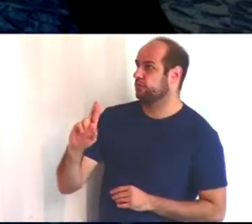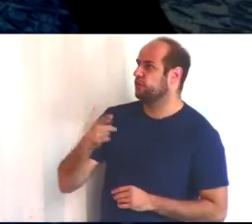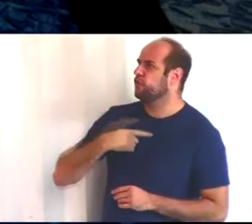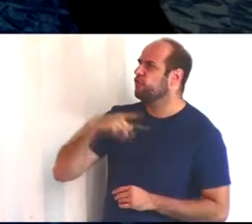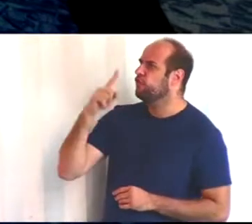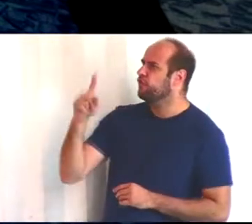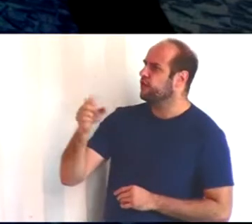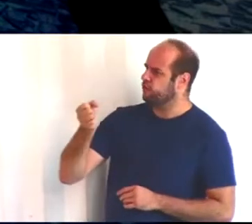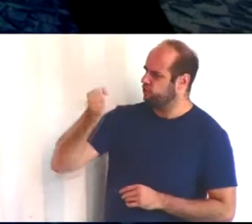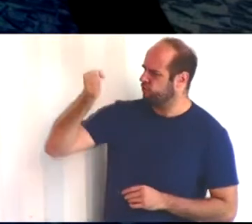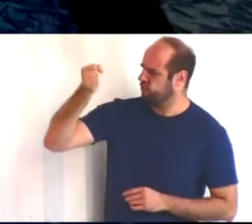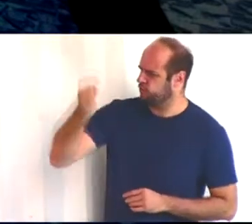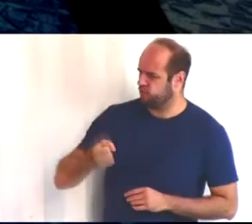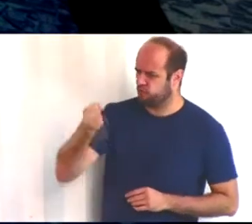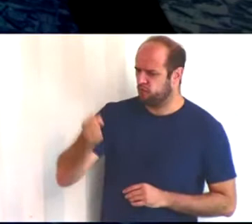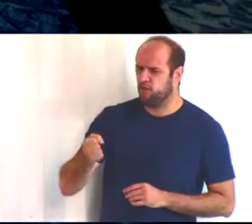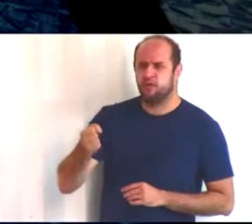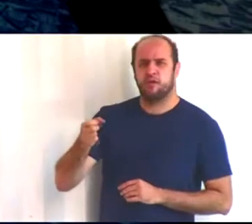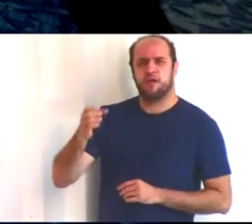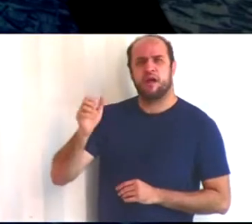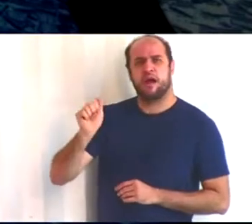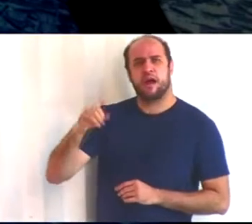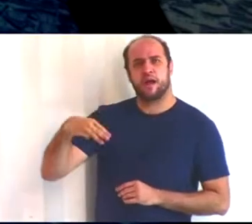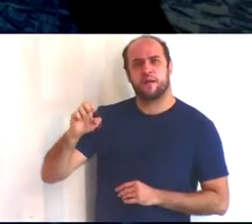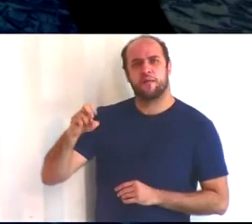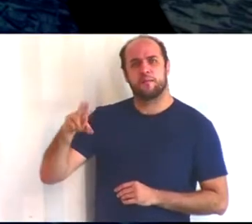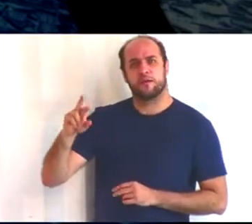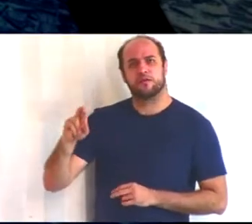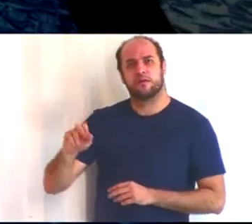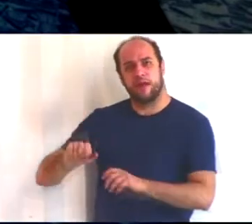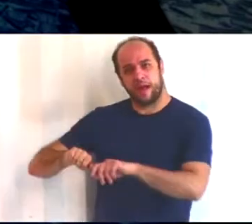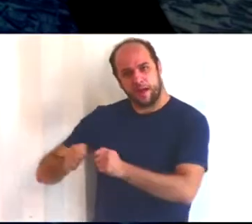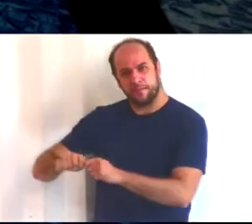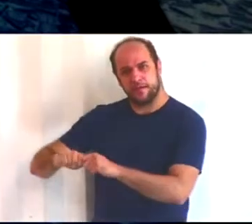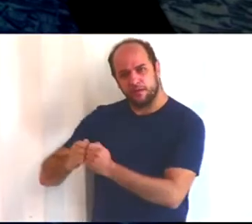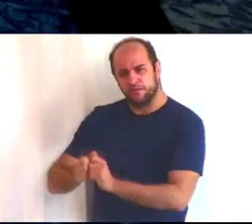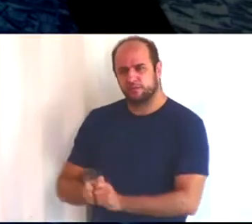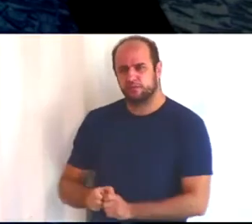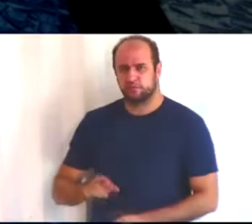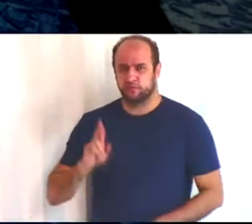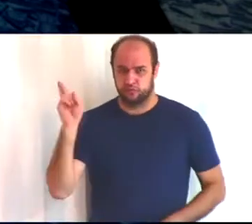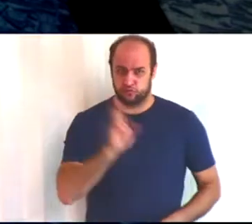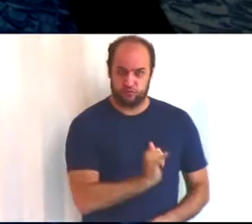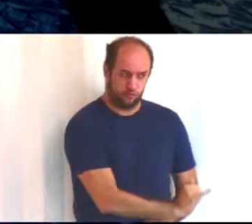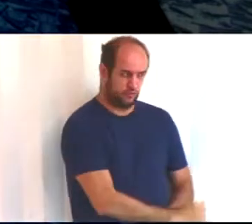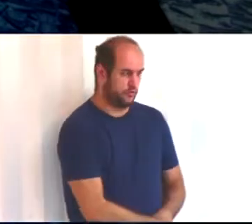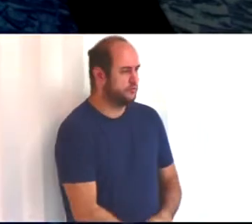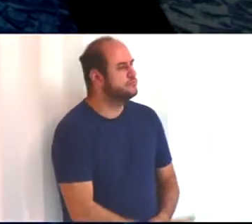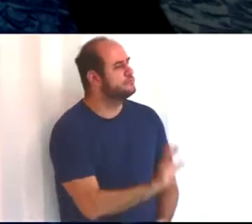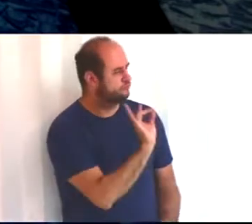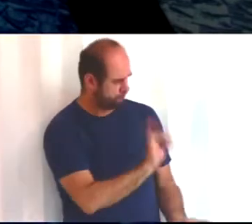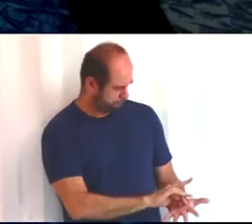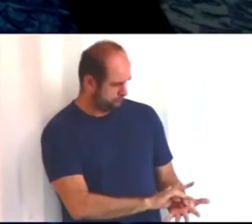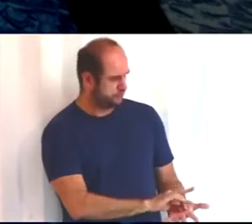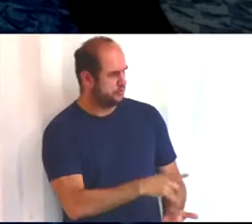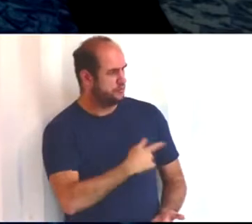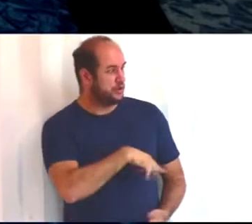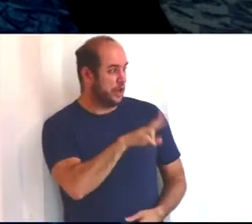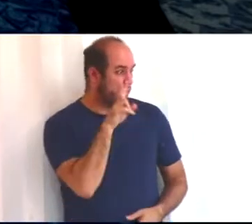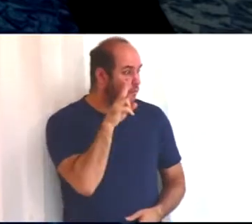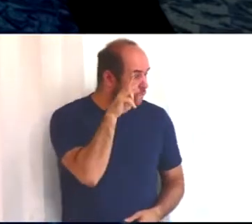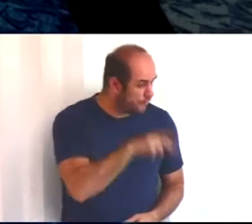de amendoeira. Disse meu Senhor: viste bem, porque eu velo sobre a minha palavra para a